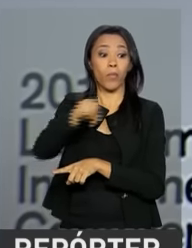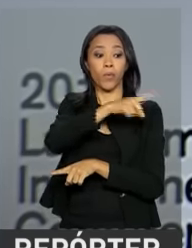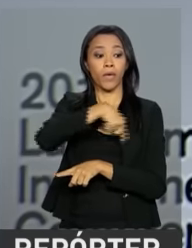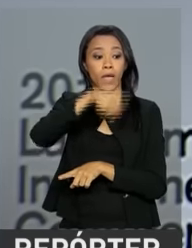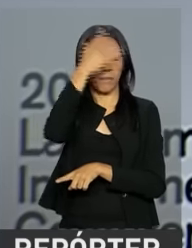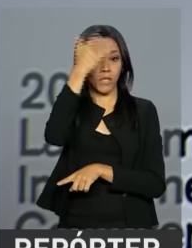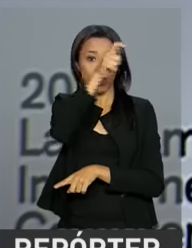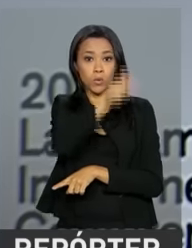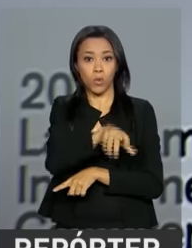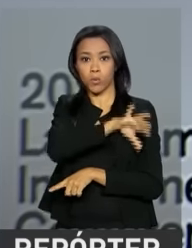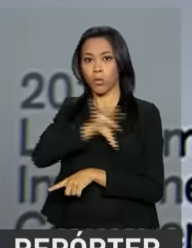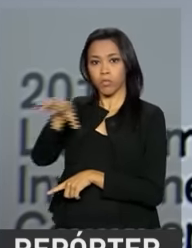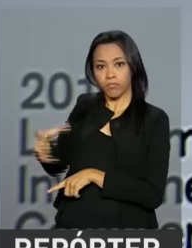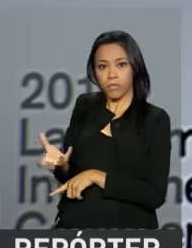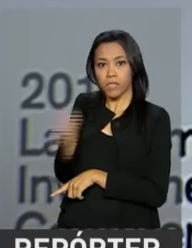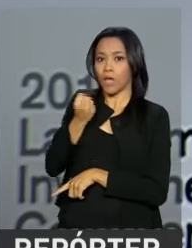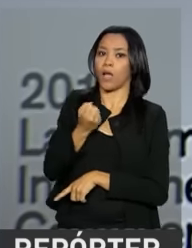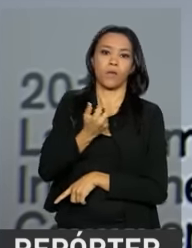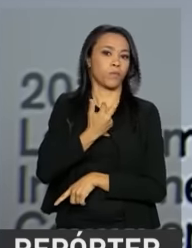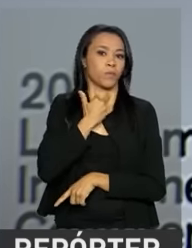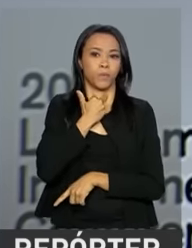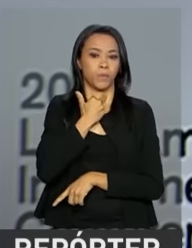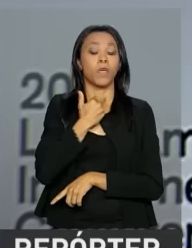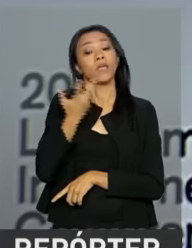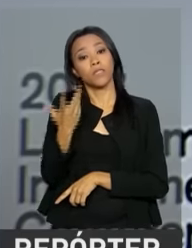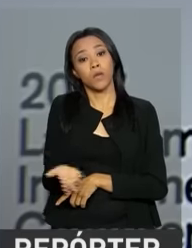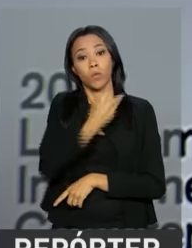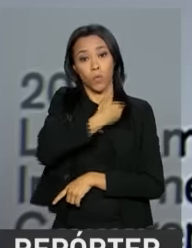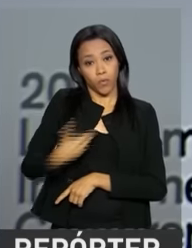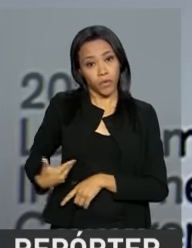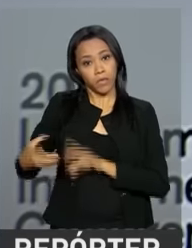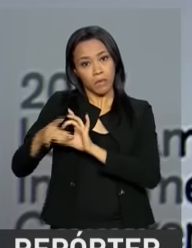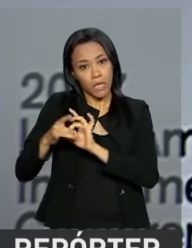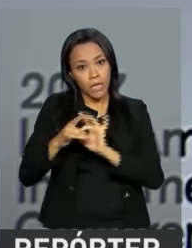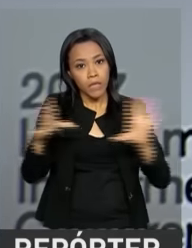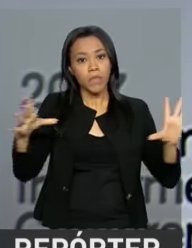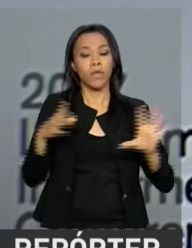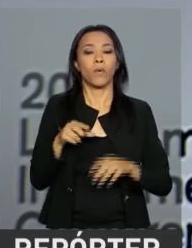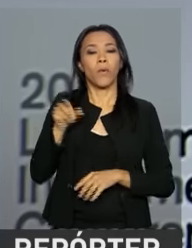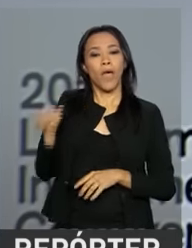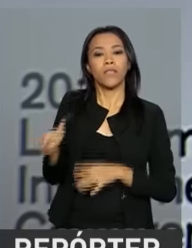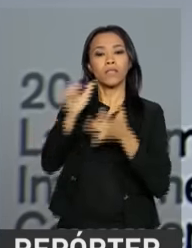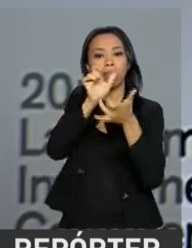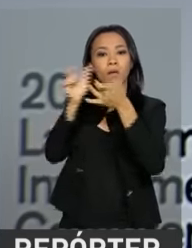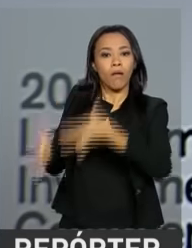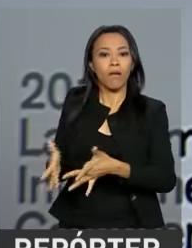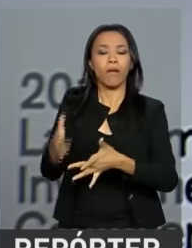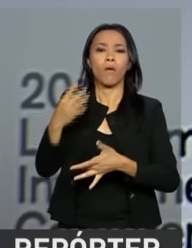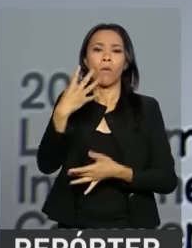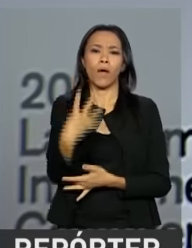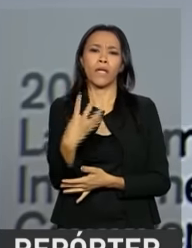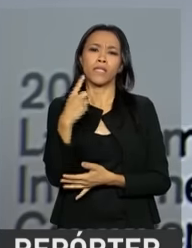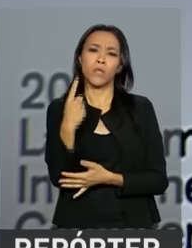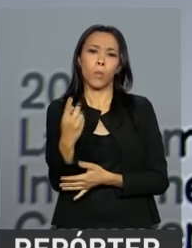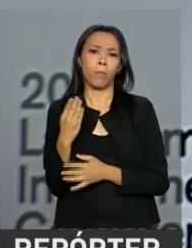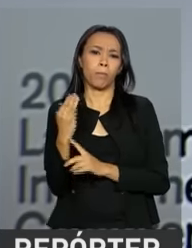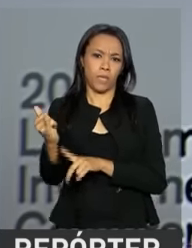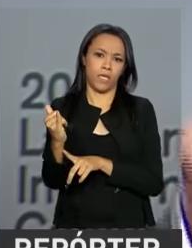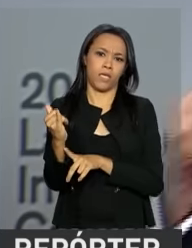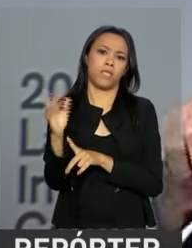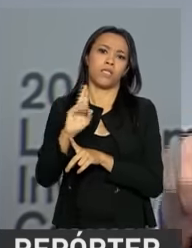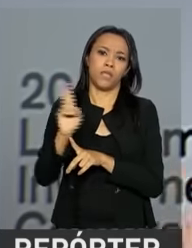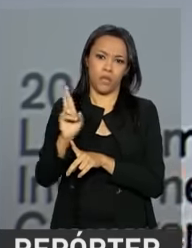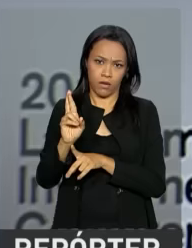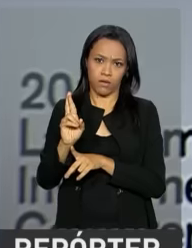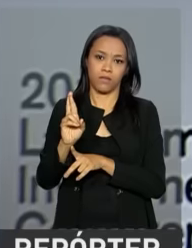não pode levantar e liberamos e essa os saques do Fundo de Garantia há lá 41 bilhões de reais que